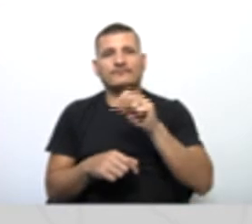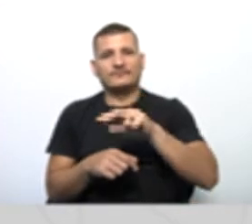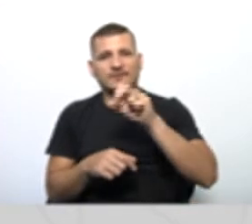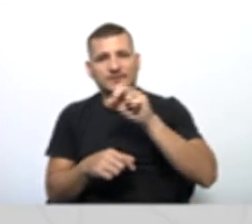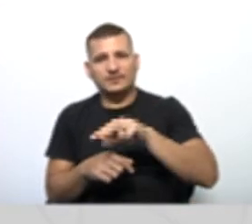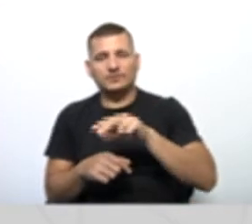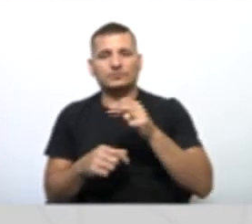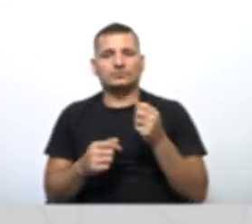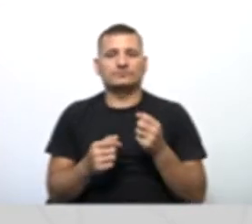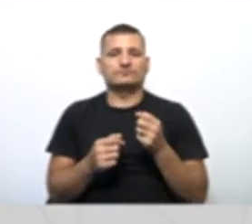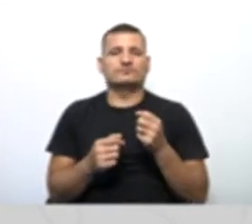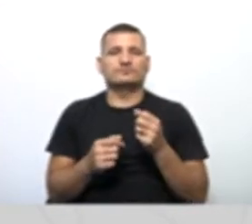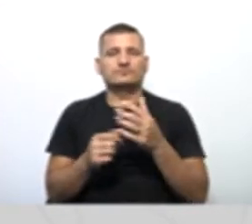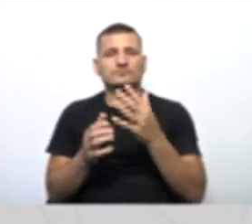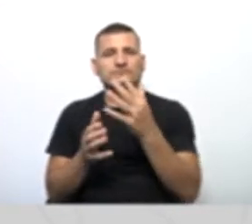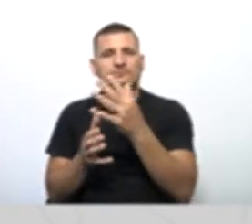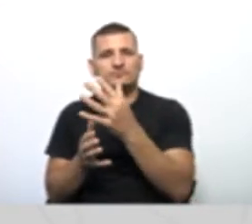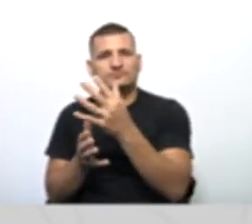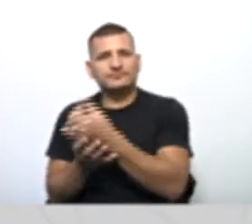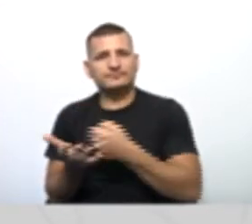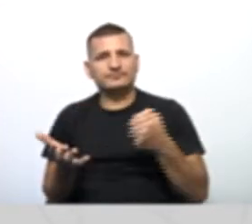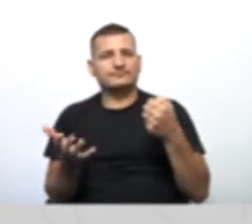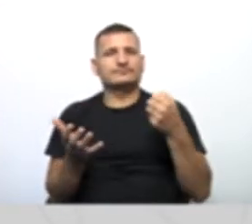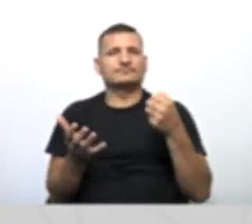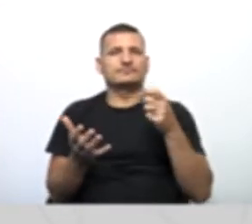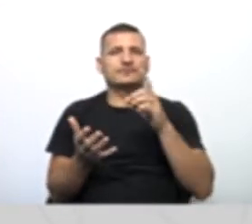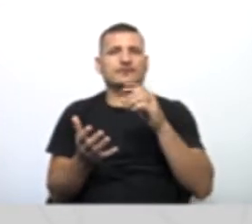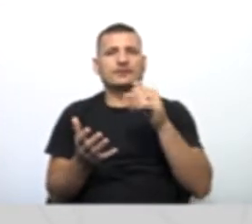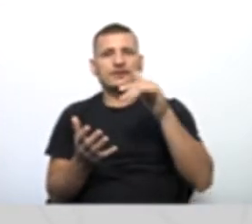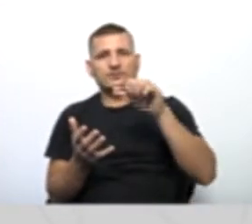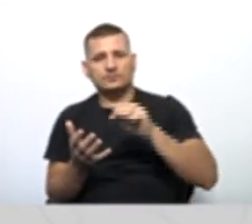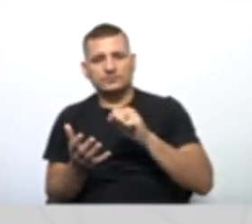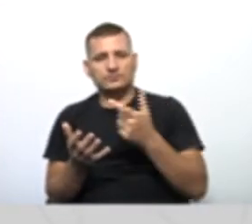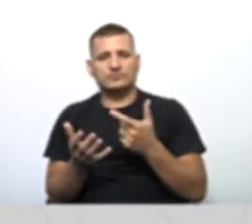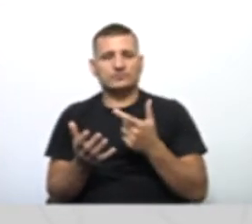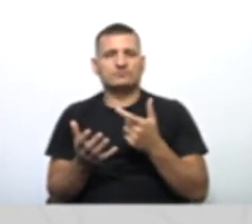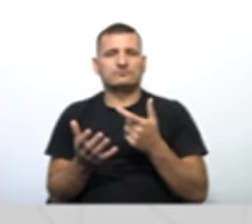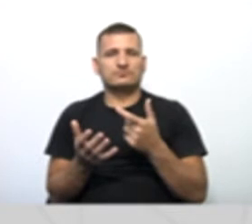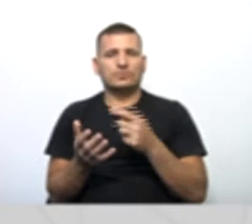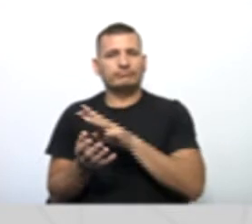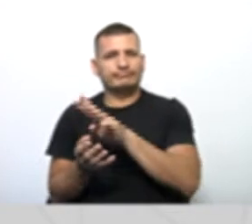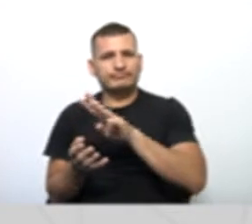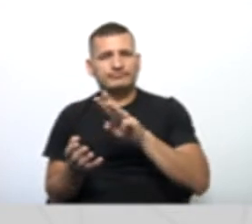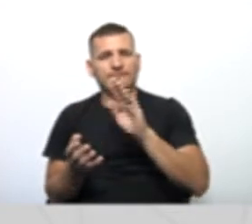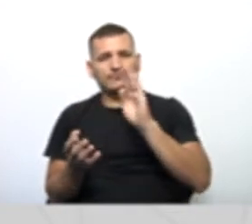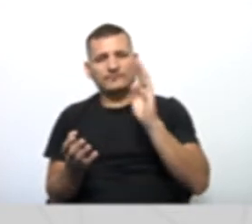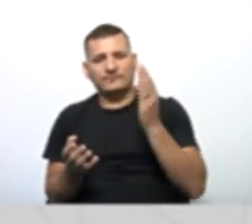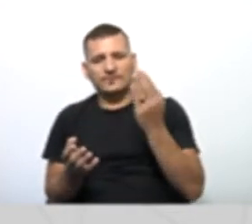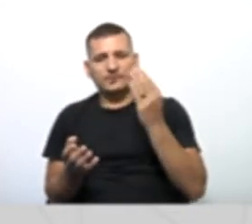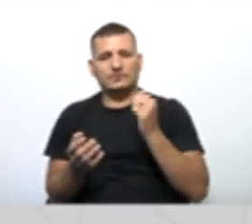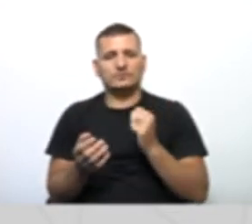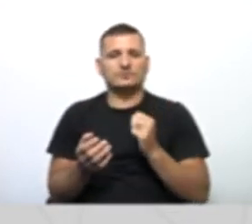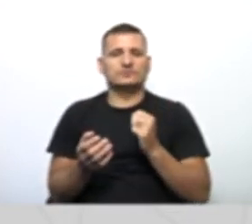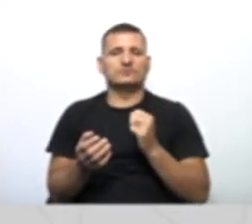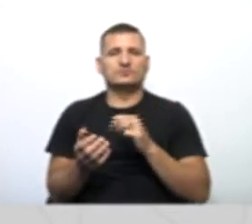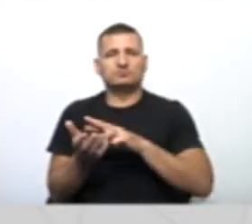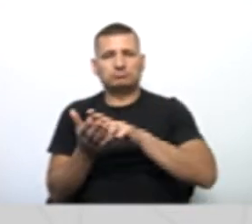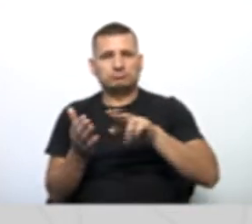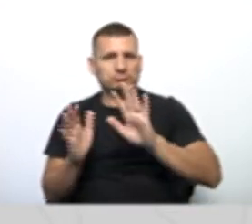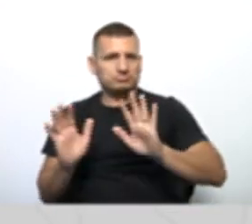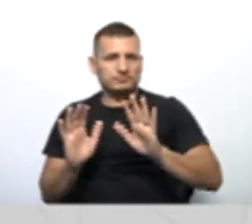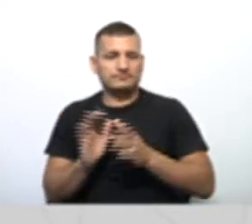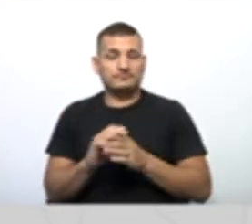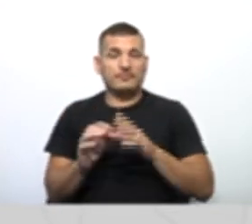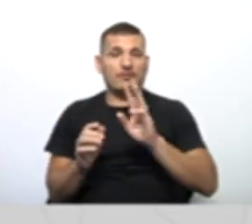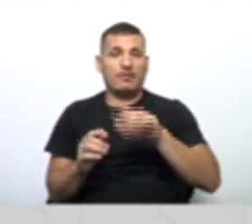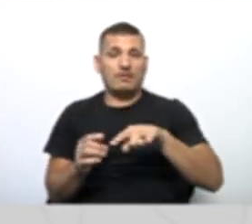né, sequestro de dados novamente aparecendo aqui, páginas falsas e etc. Então, esses são alguns dos